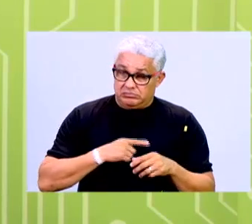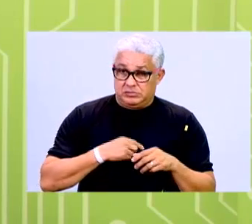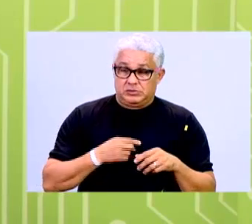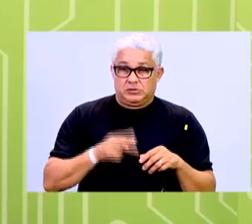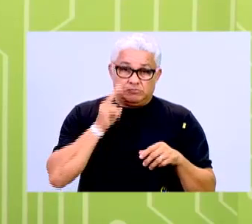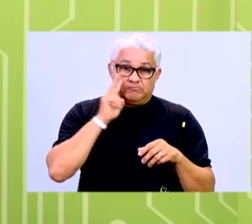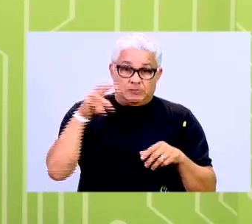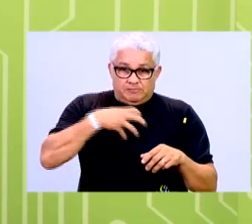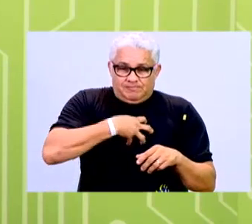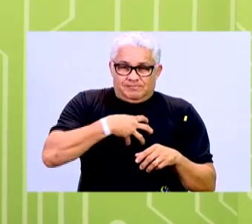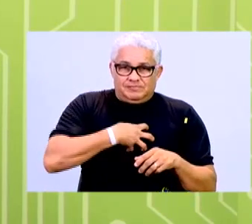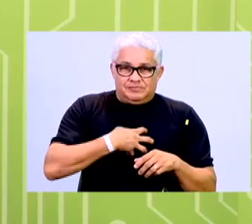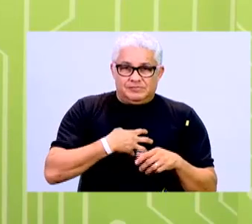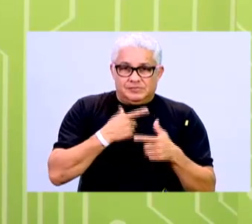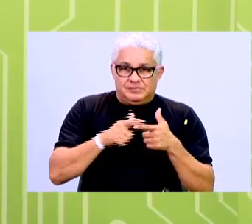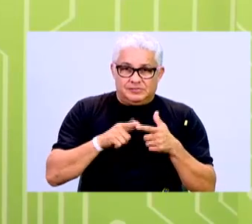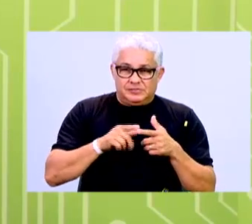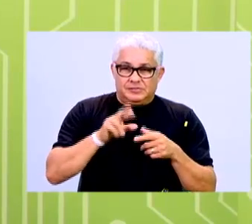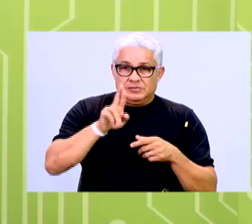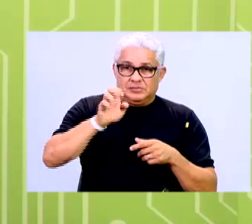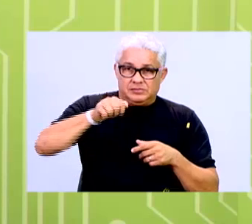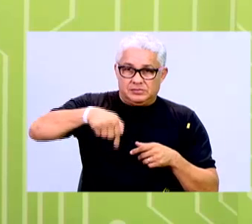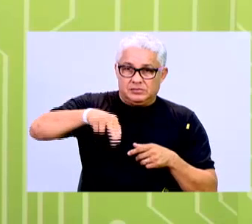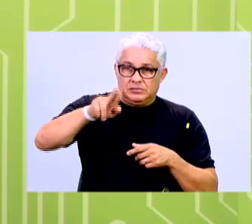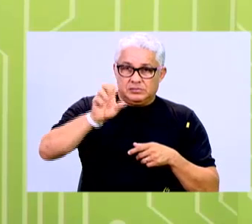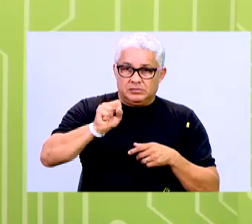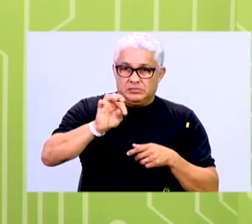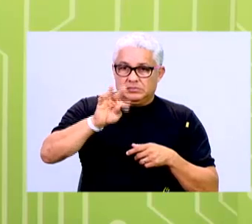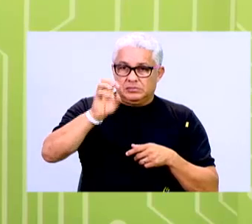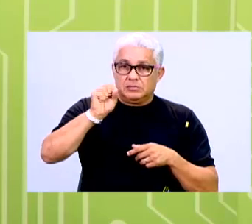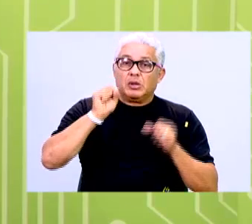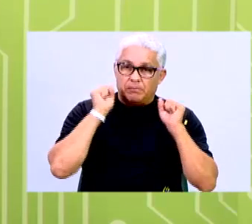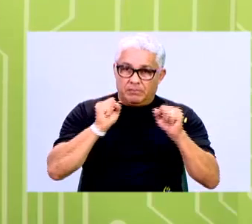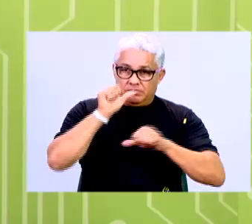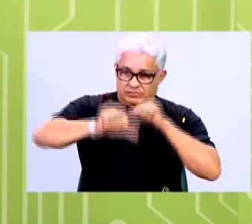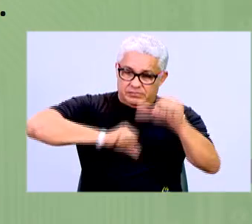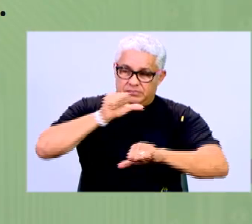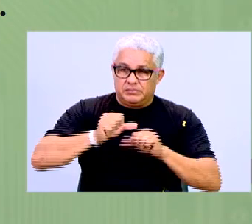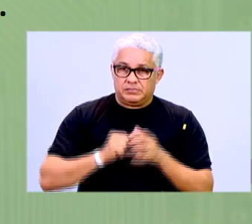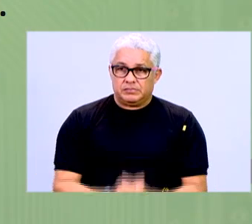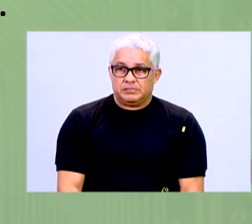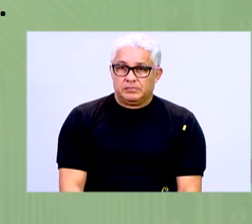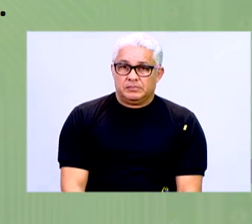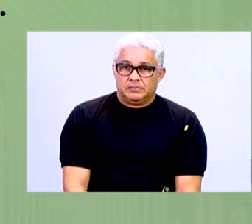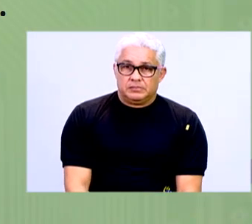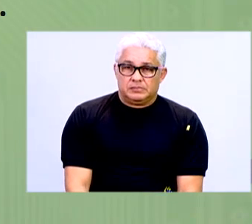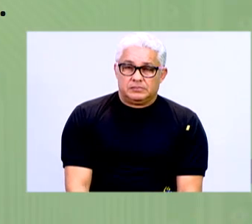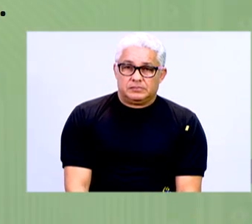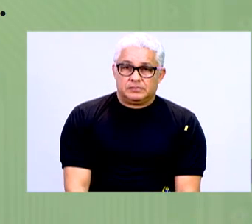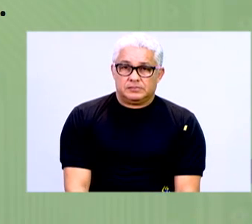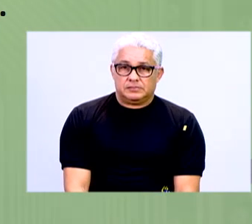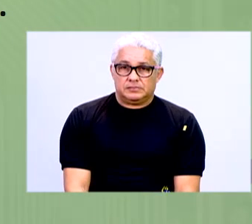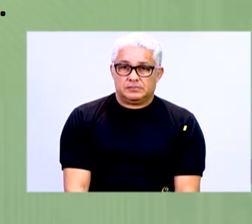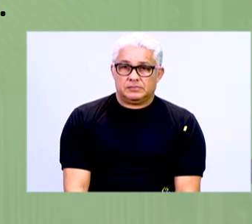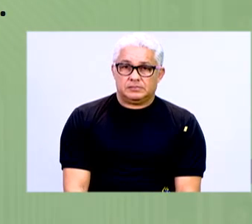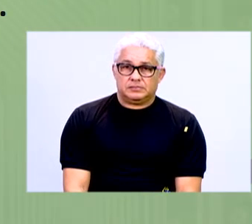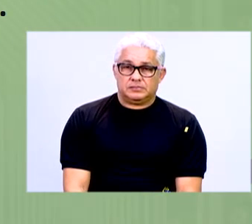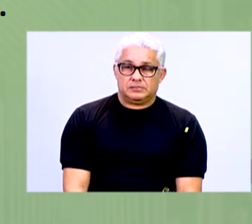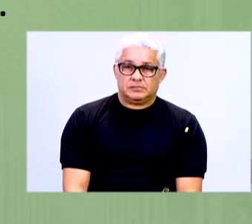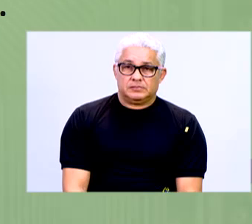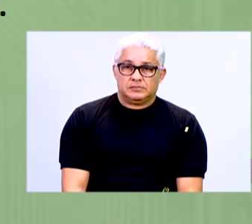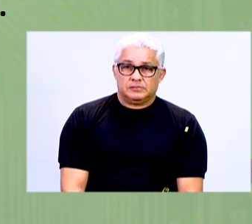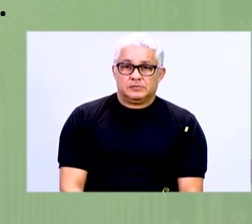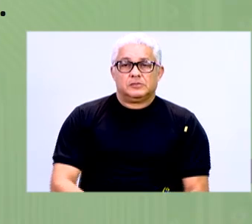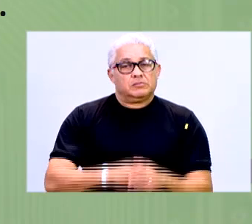vendo, os requisitos podem mudar. Na definição